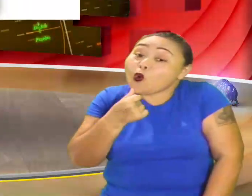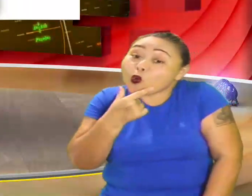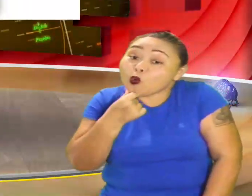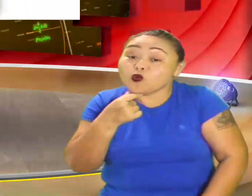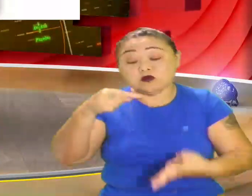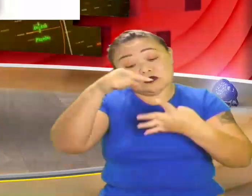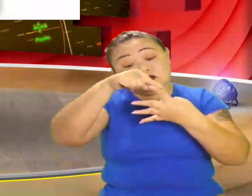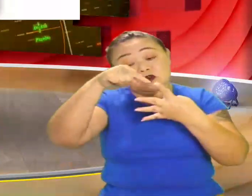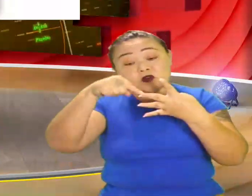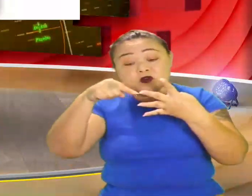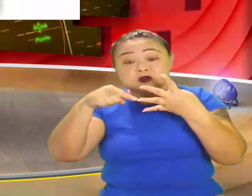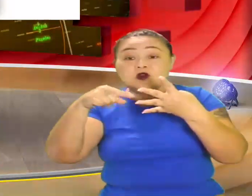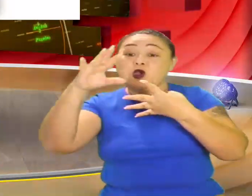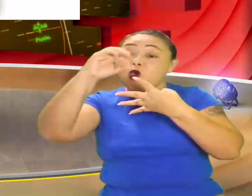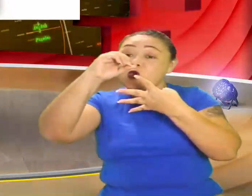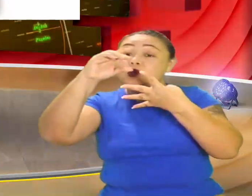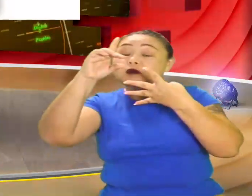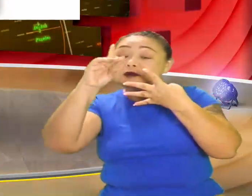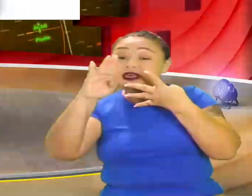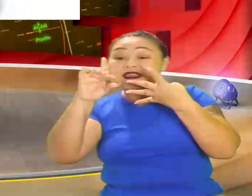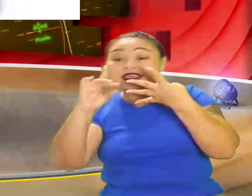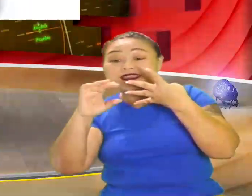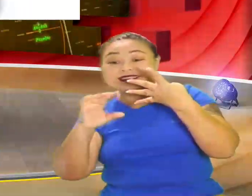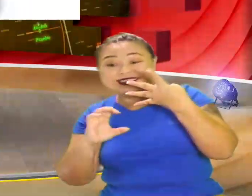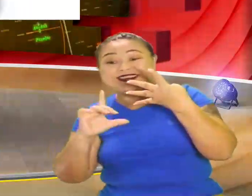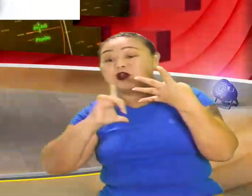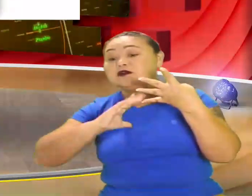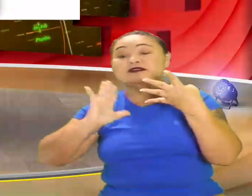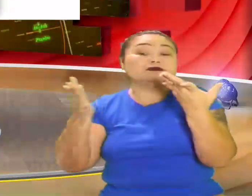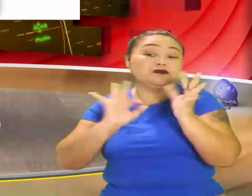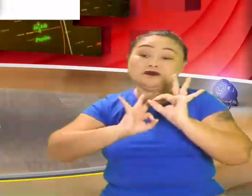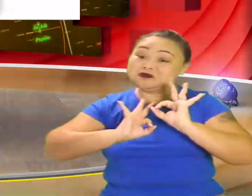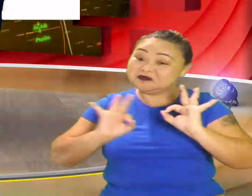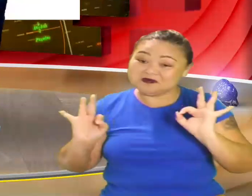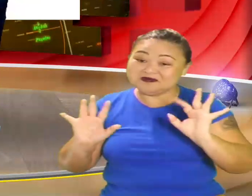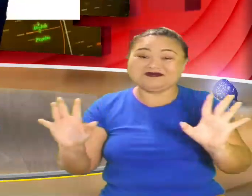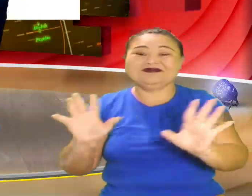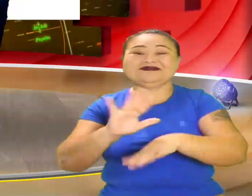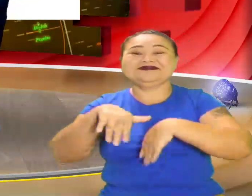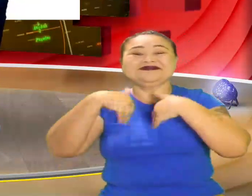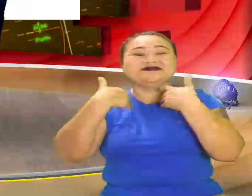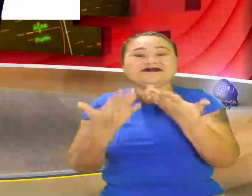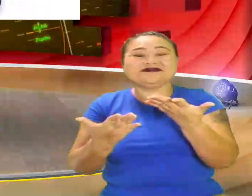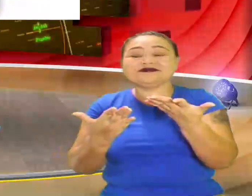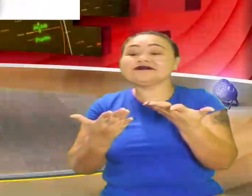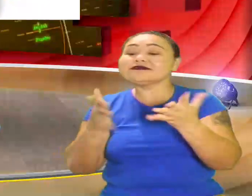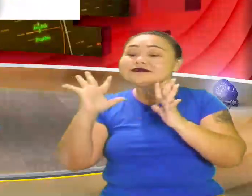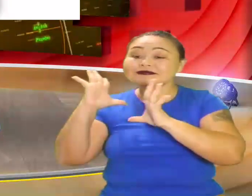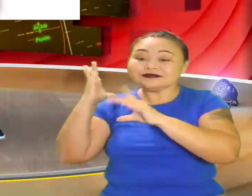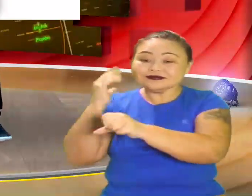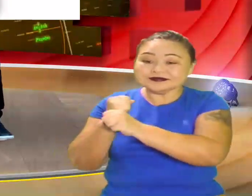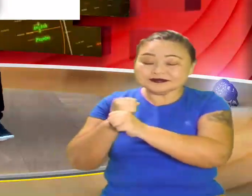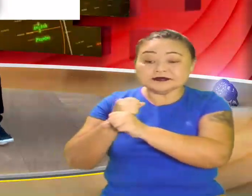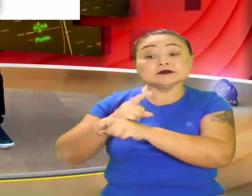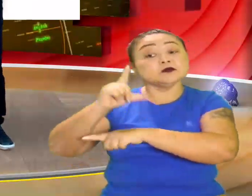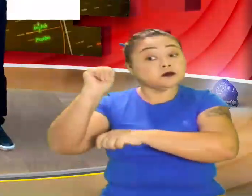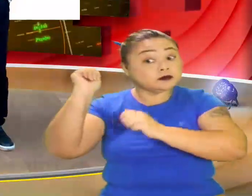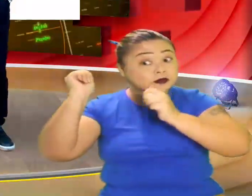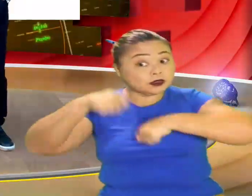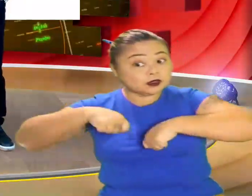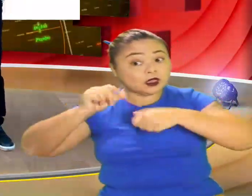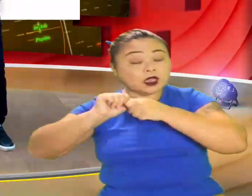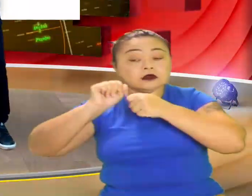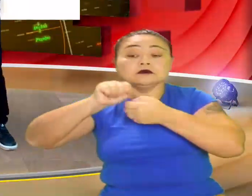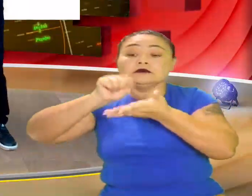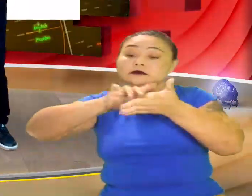4 letrinhas, O, B, D, C. Ótimo, gostei. Então, depois dessa revisão, você tem condições de fazer